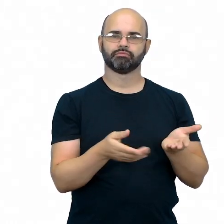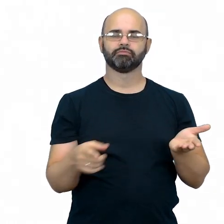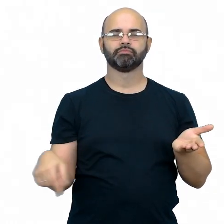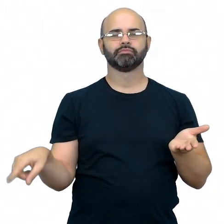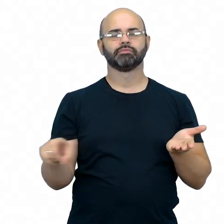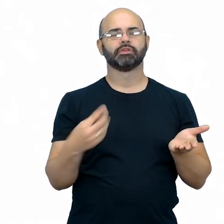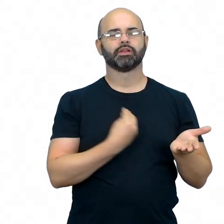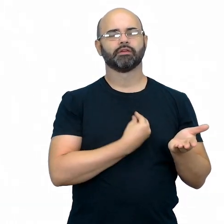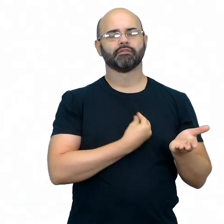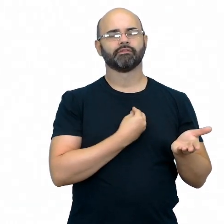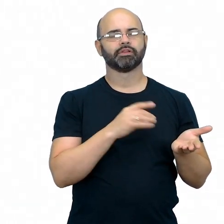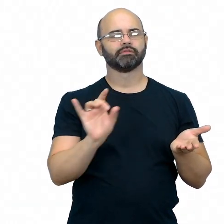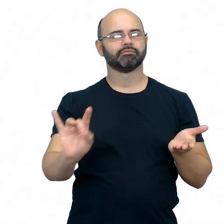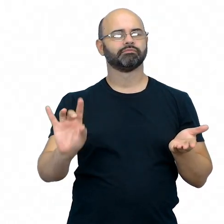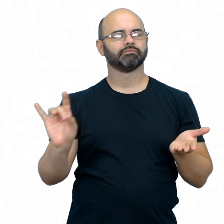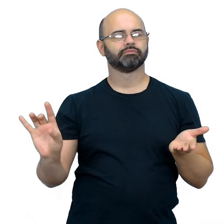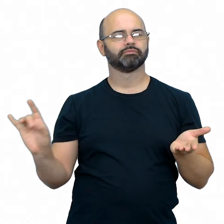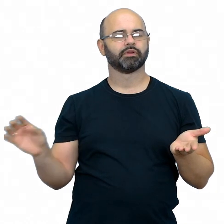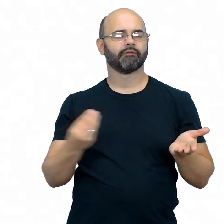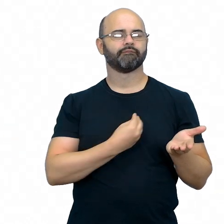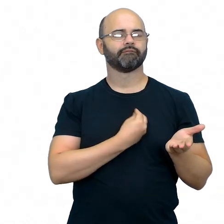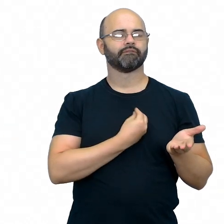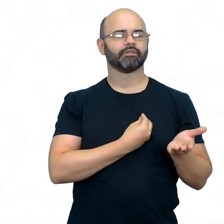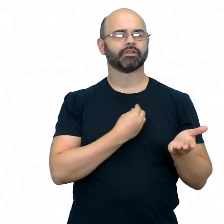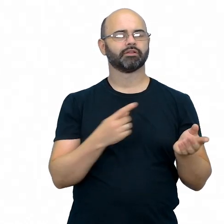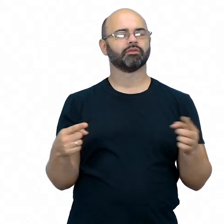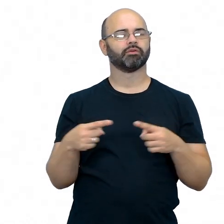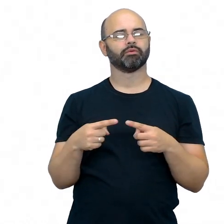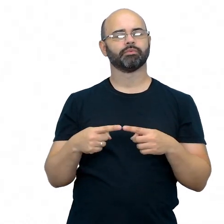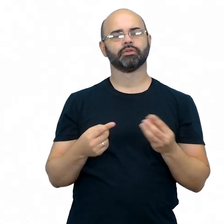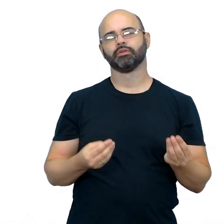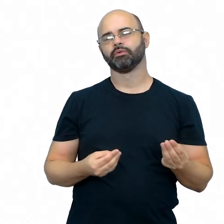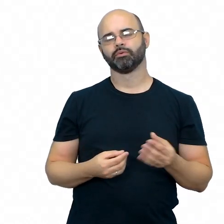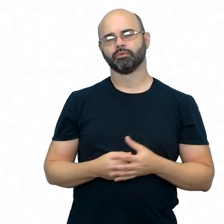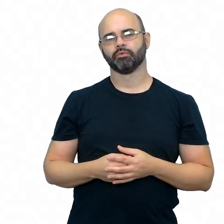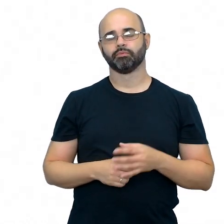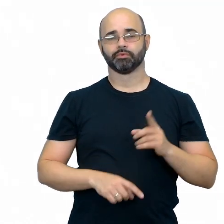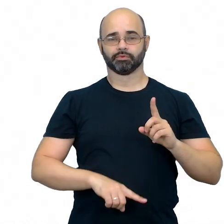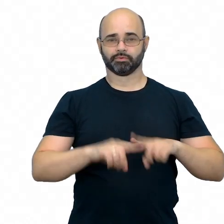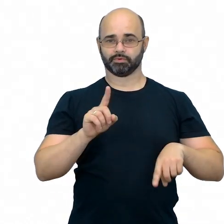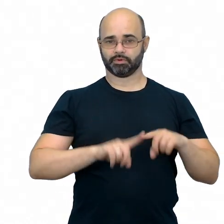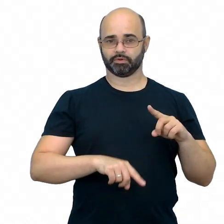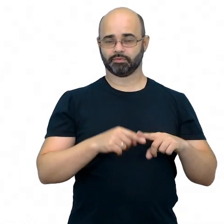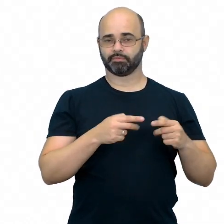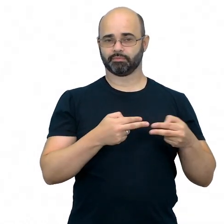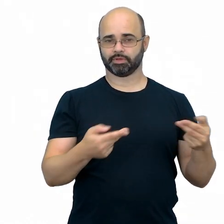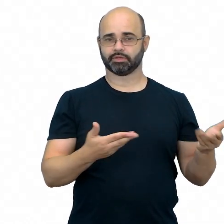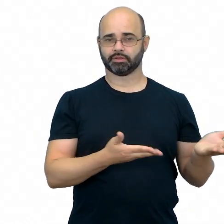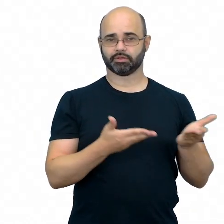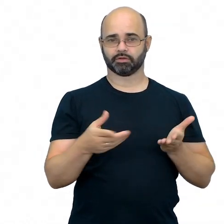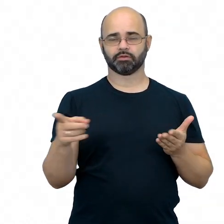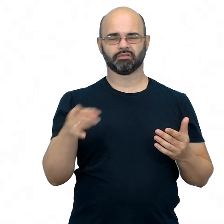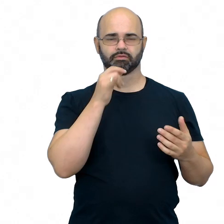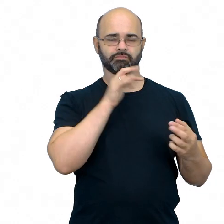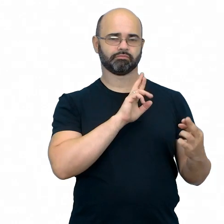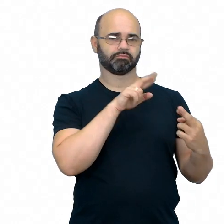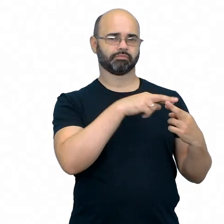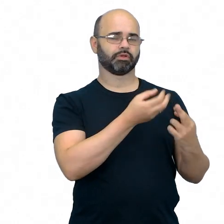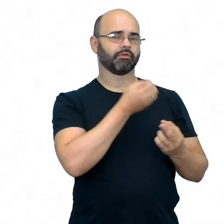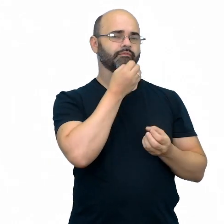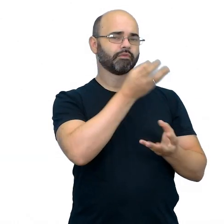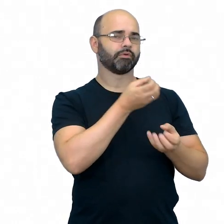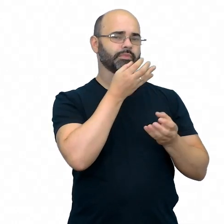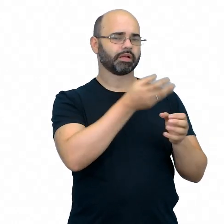são os objetivos dessa aula, indicar um material que possa ser utilizado com fontes de pesquisa, levar